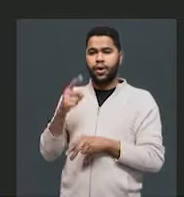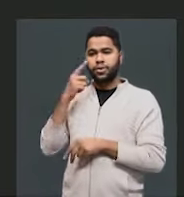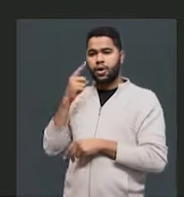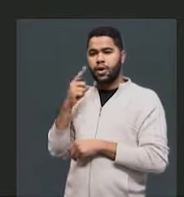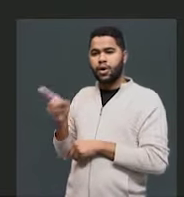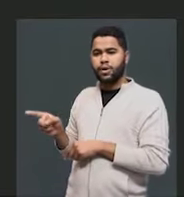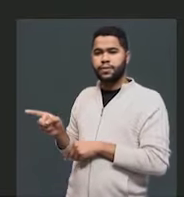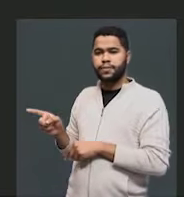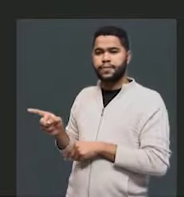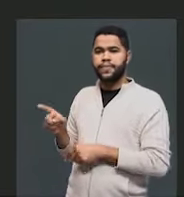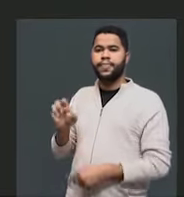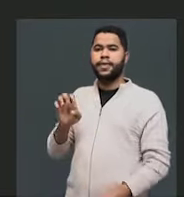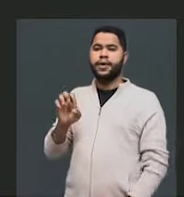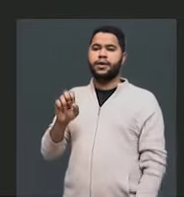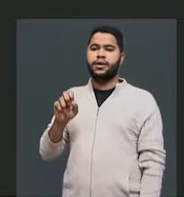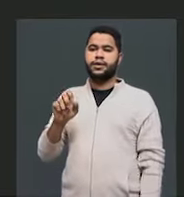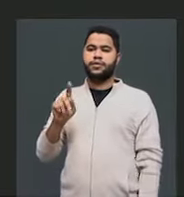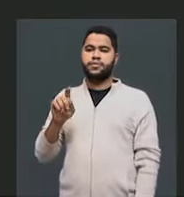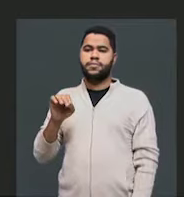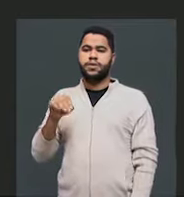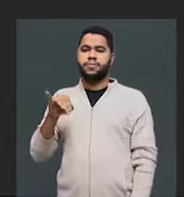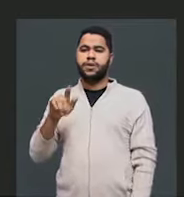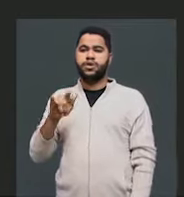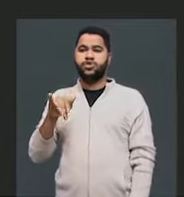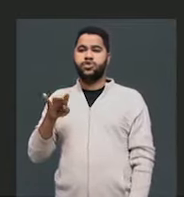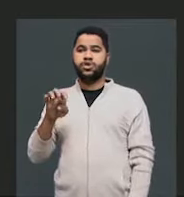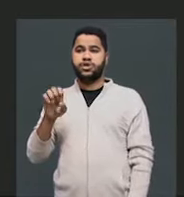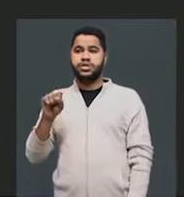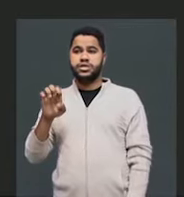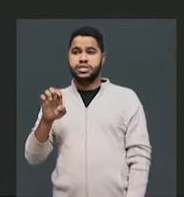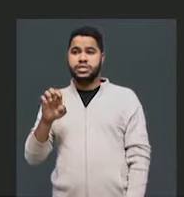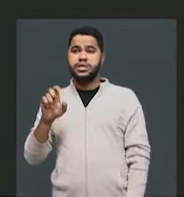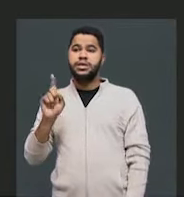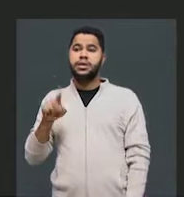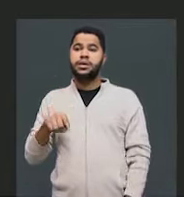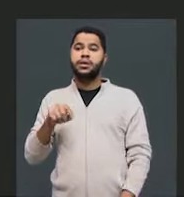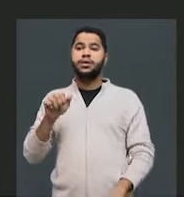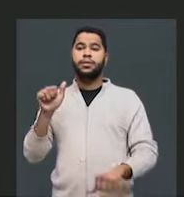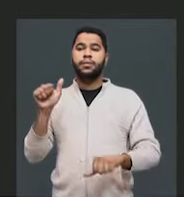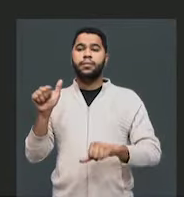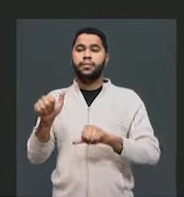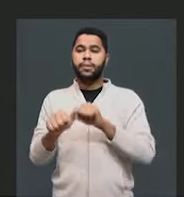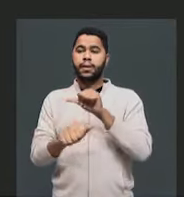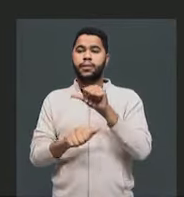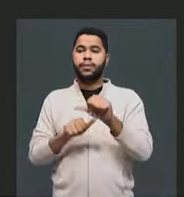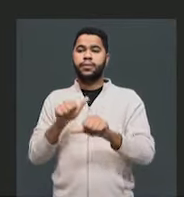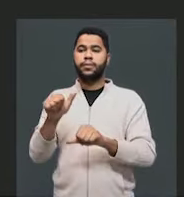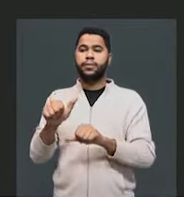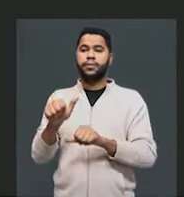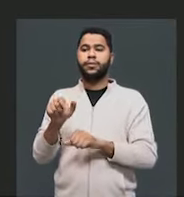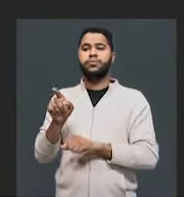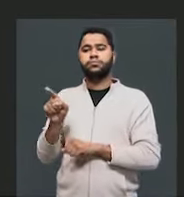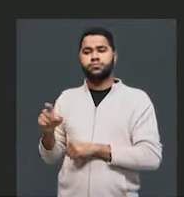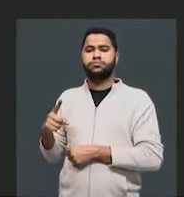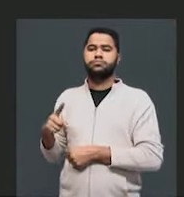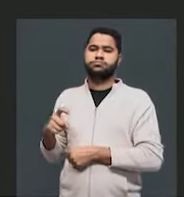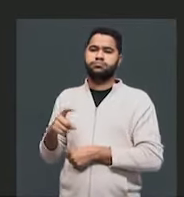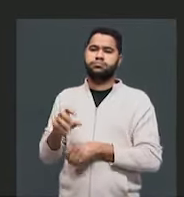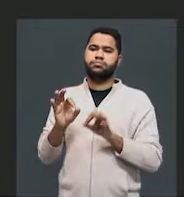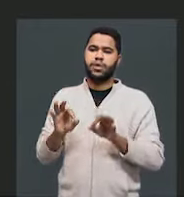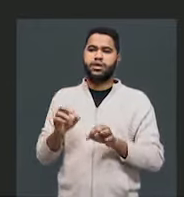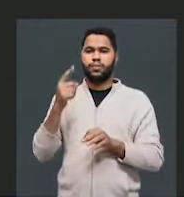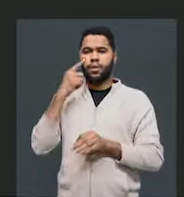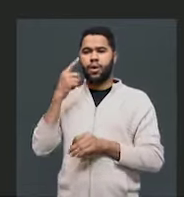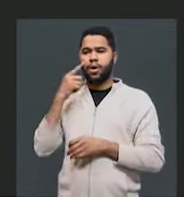espermiogênese, que é diferente de espermatogênese. Ela vai, então, se transformar nos espermatozoides. Aqui,